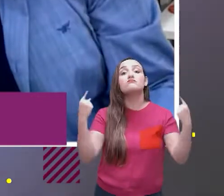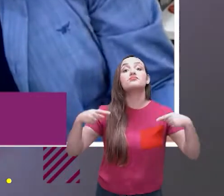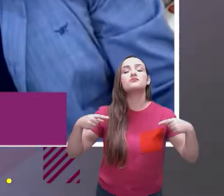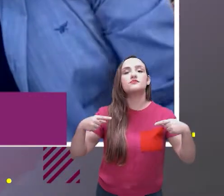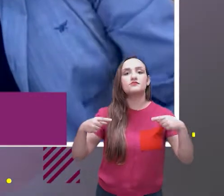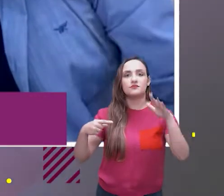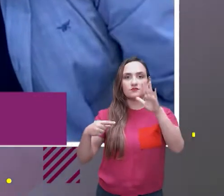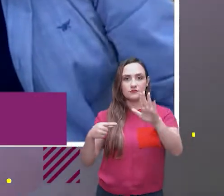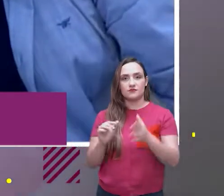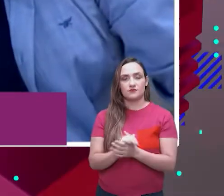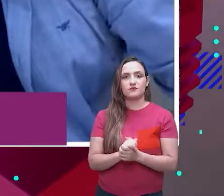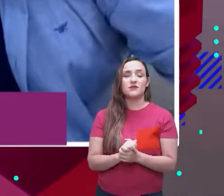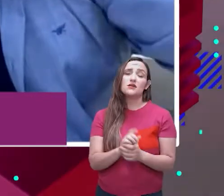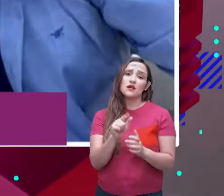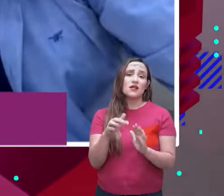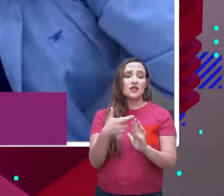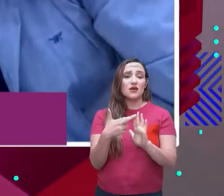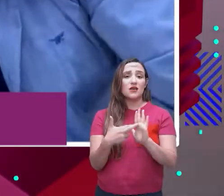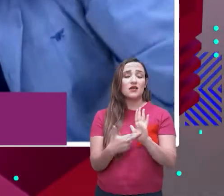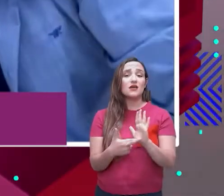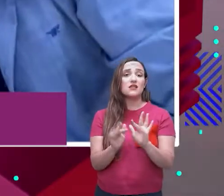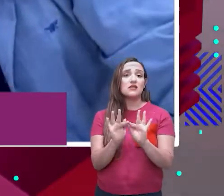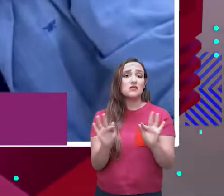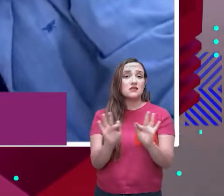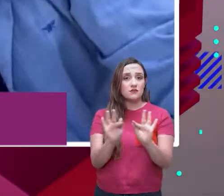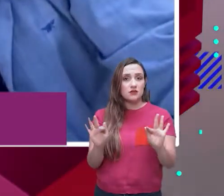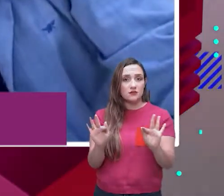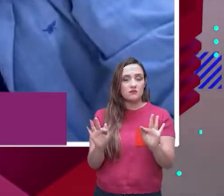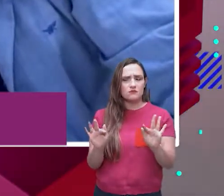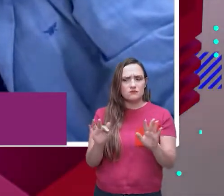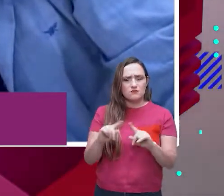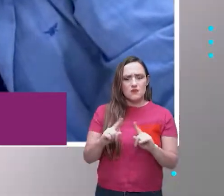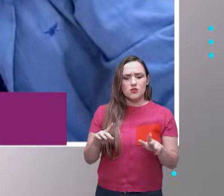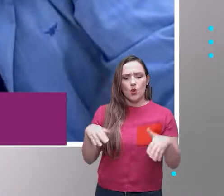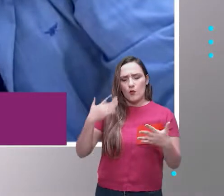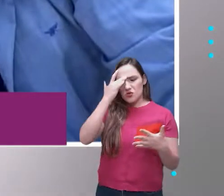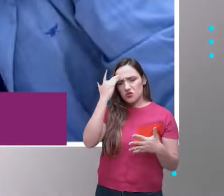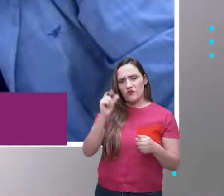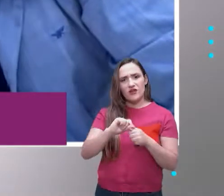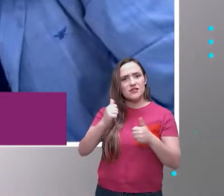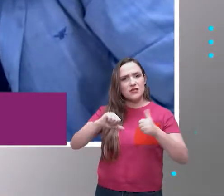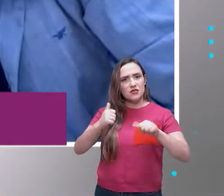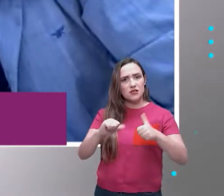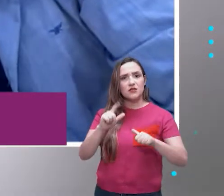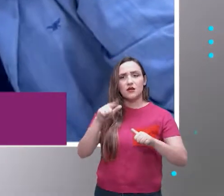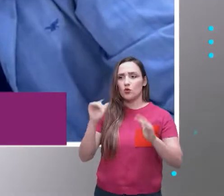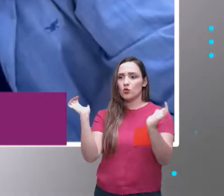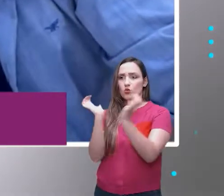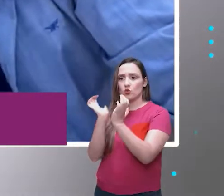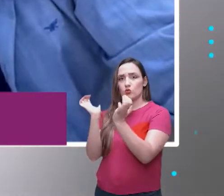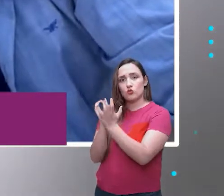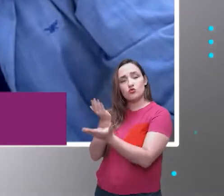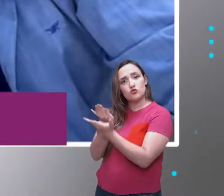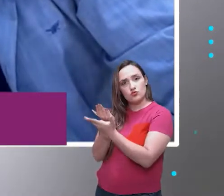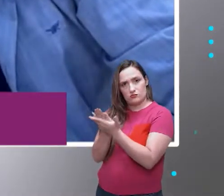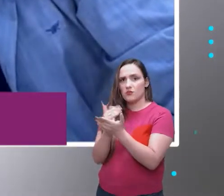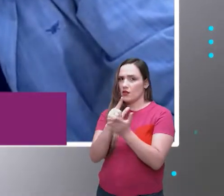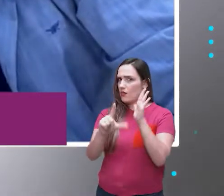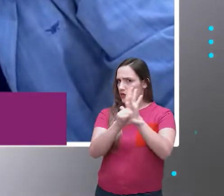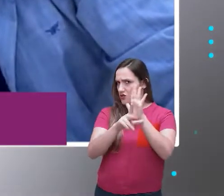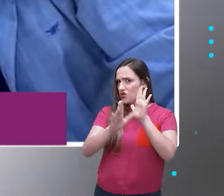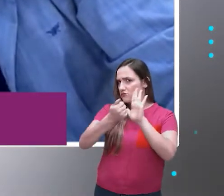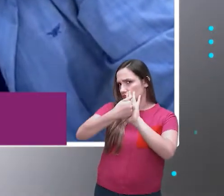são simples e quem participa da análise é um comitê gestor criado por lei, do qual